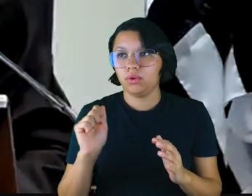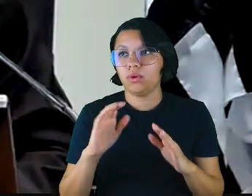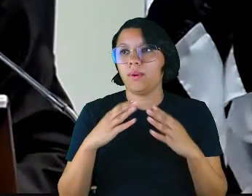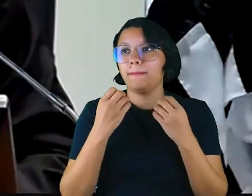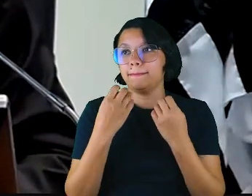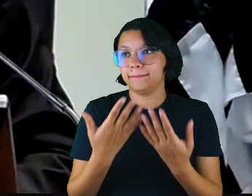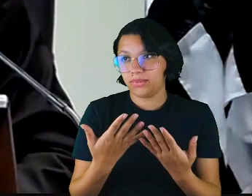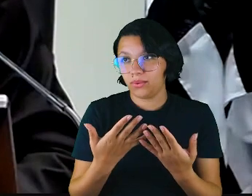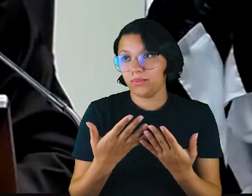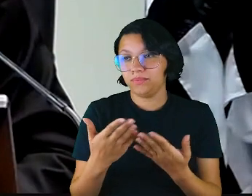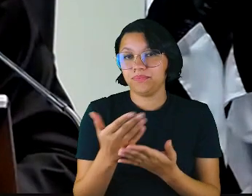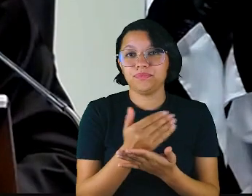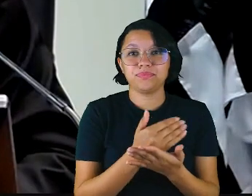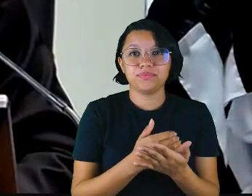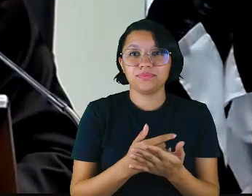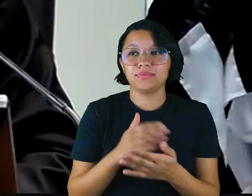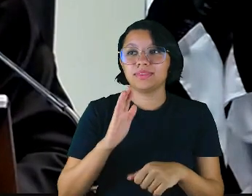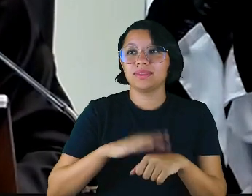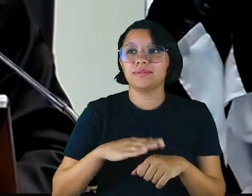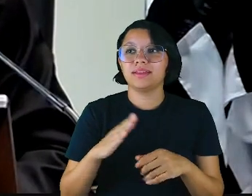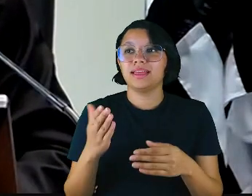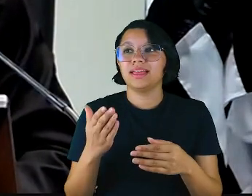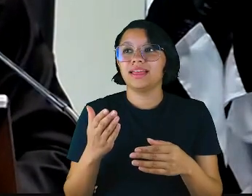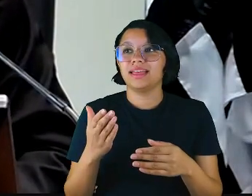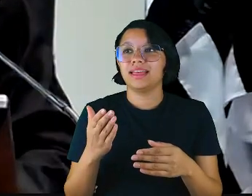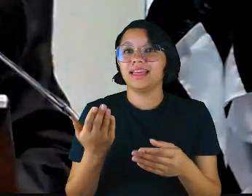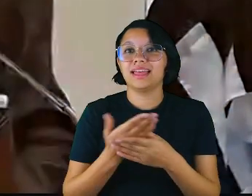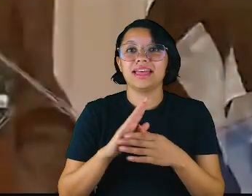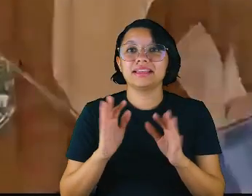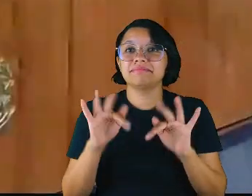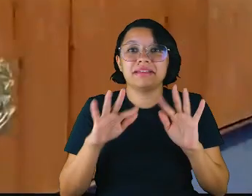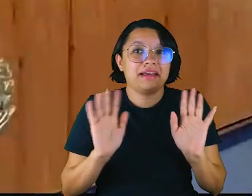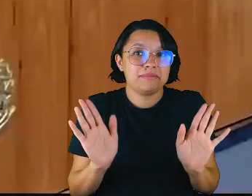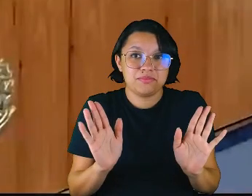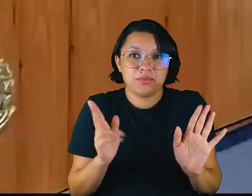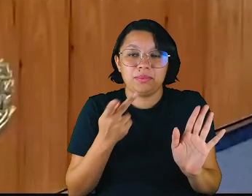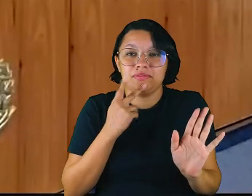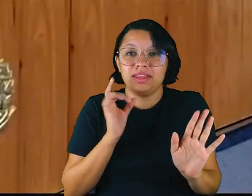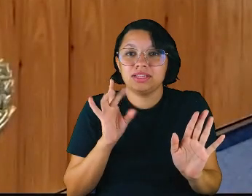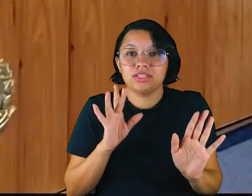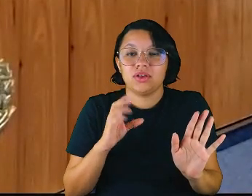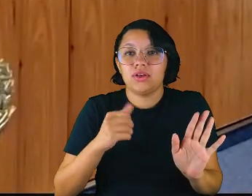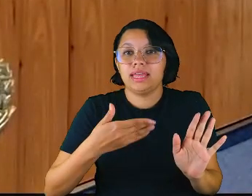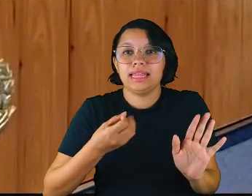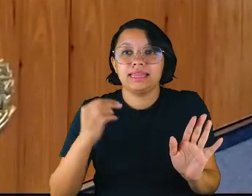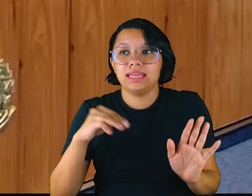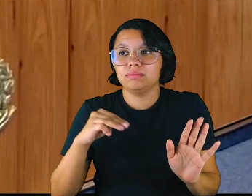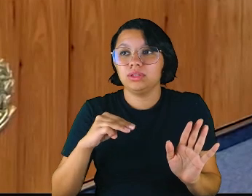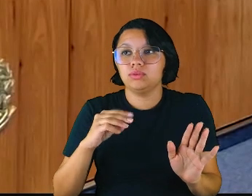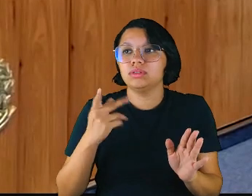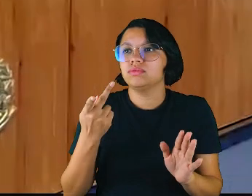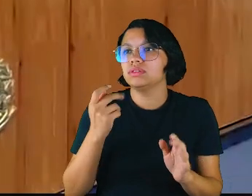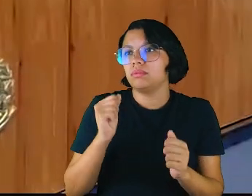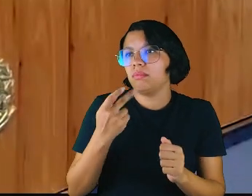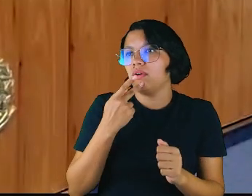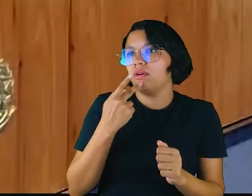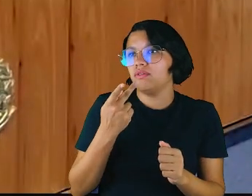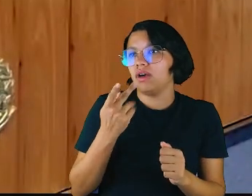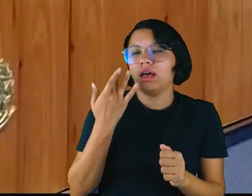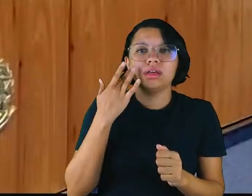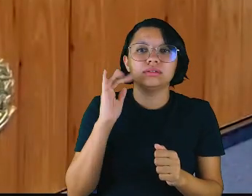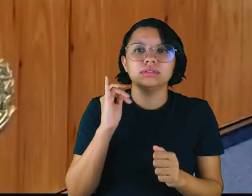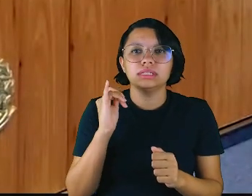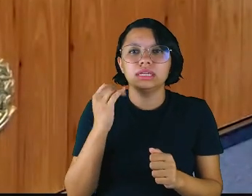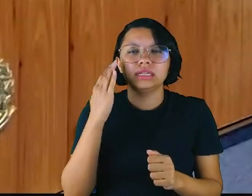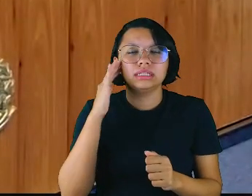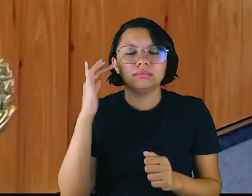Bom, a corrida de 100 metros rasos acabou aqui para cumprir os 10 minutos. Nilson, se você puder falar, não sei